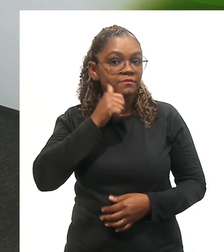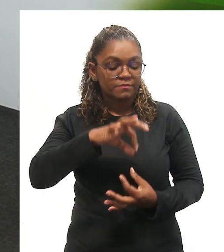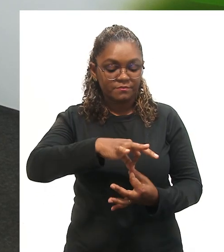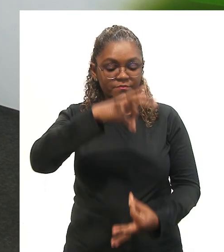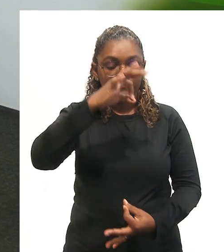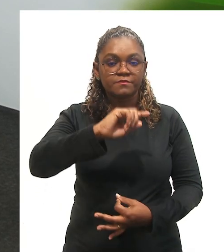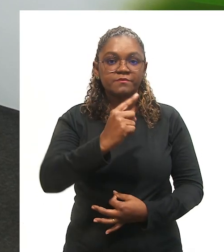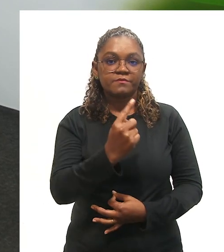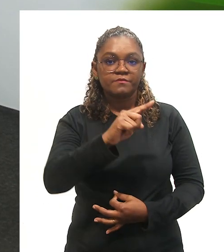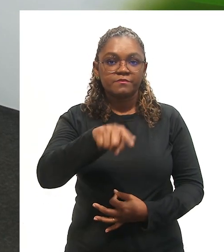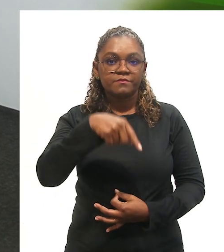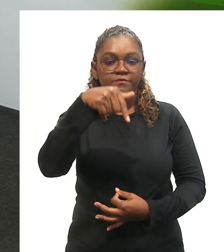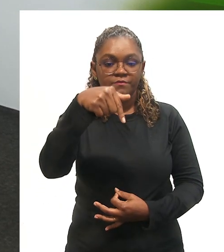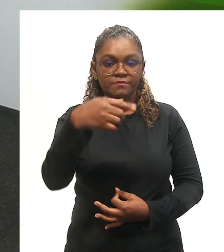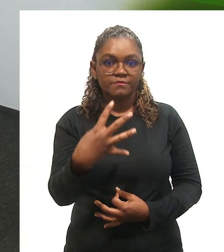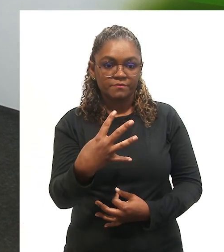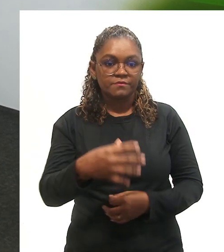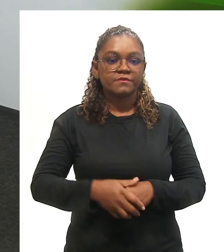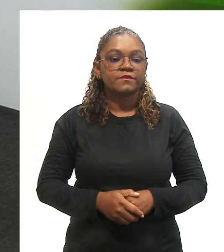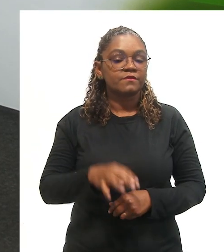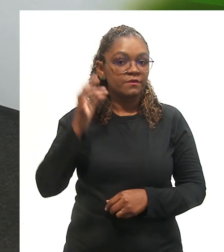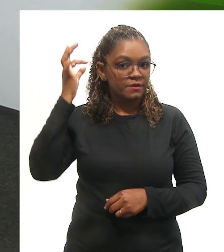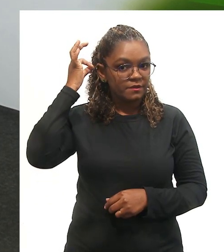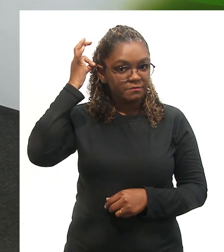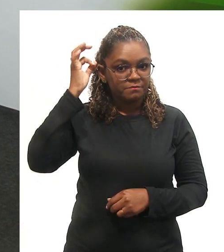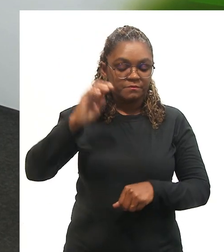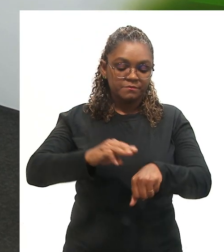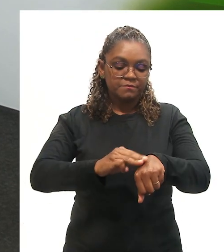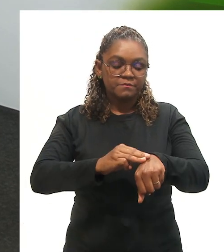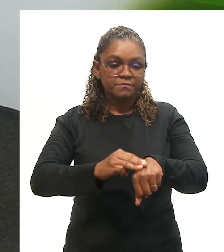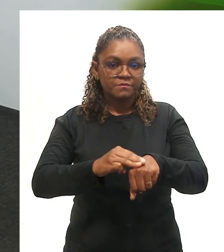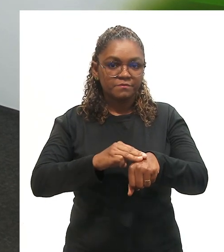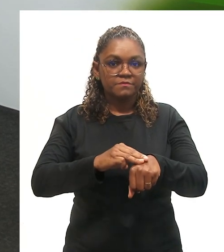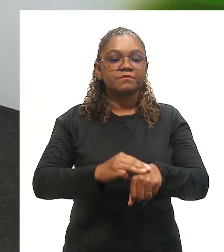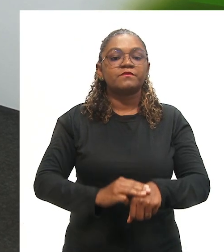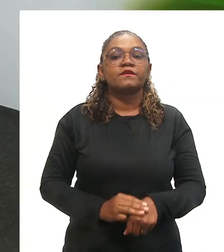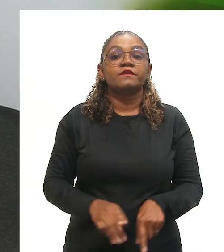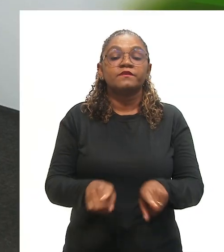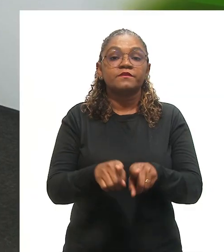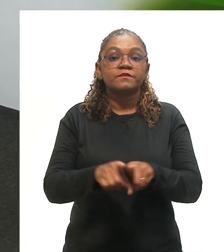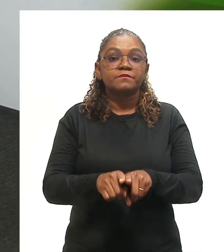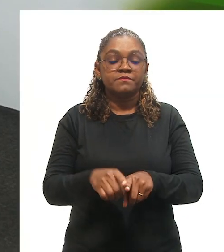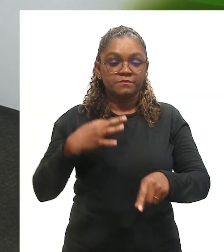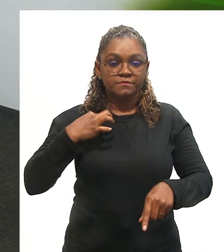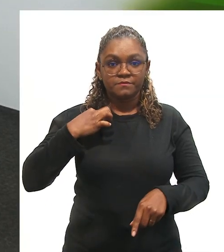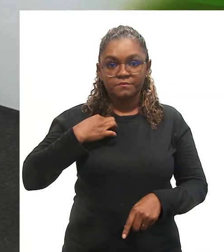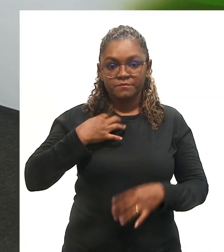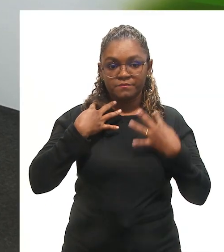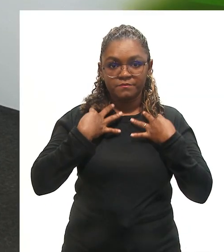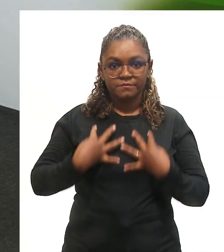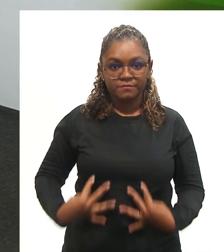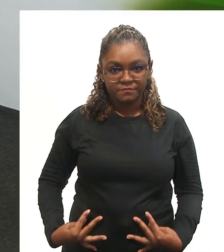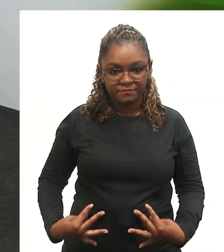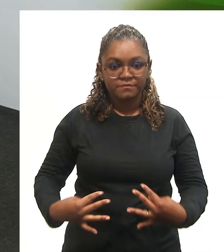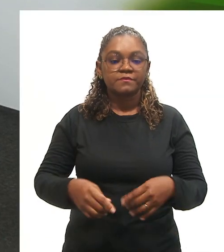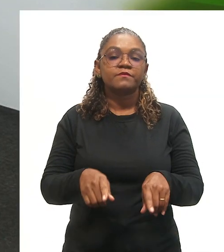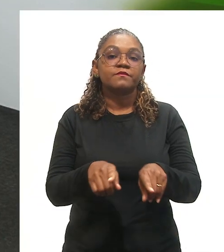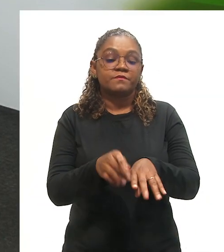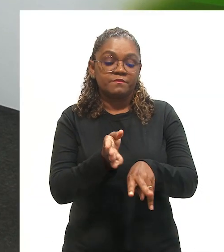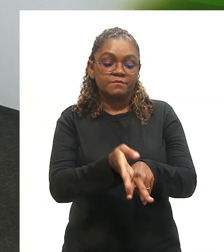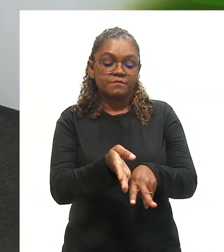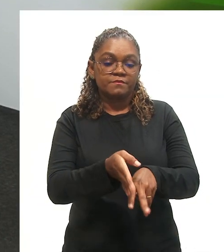cabelos castanhos que no momento estão presos. Eu visto uma camiseta listrada, uma calça marrom